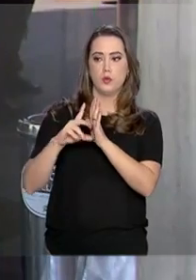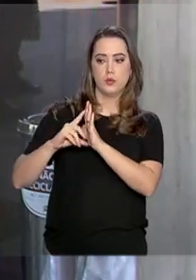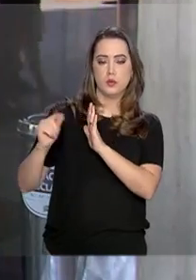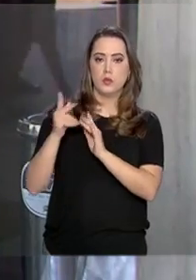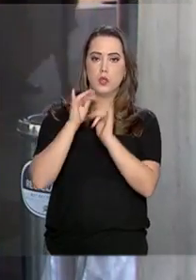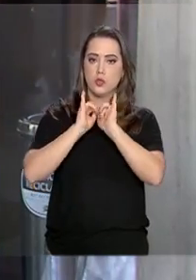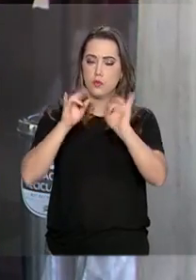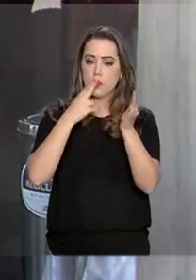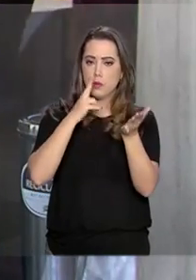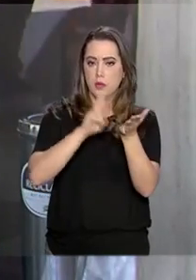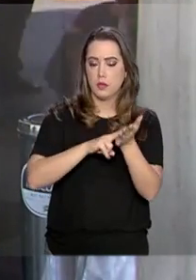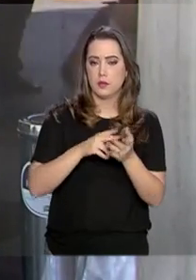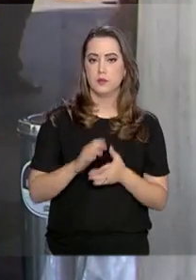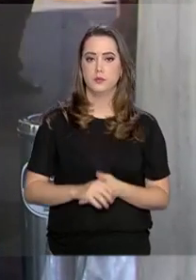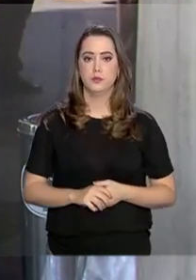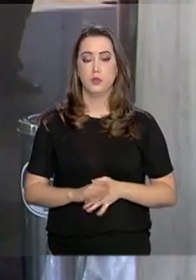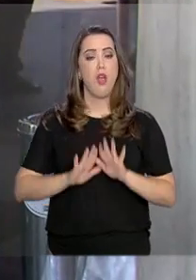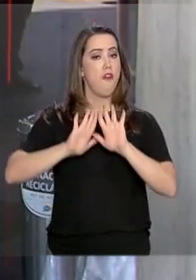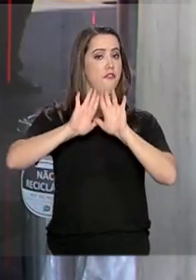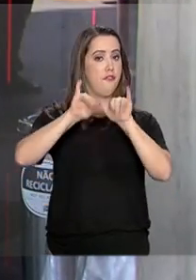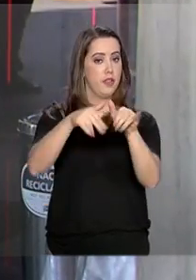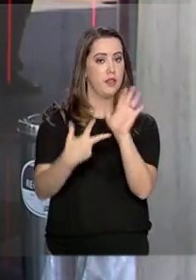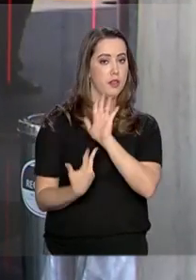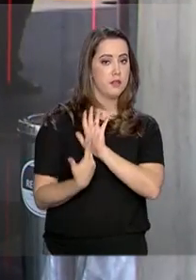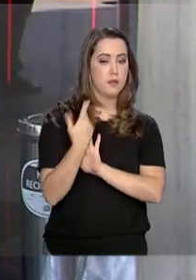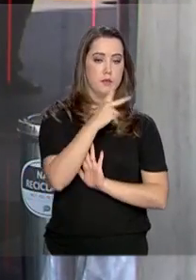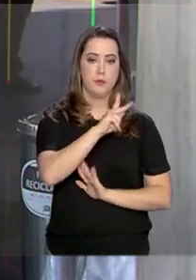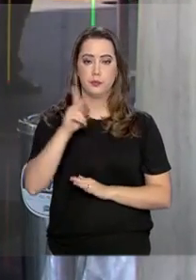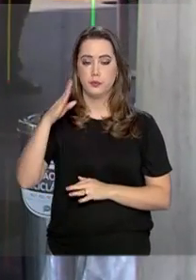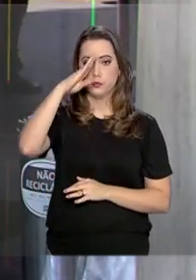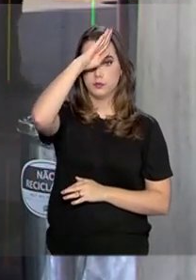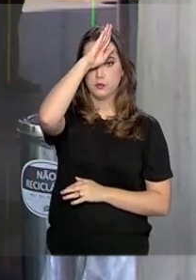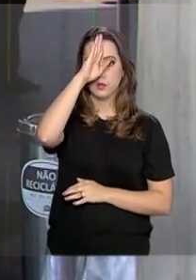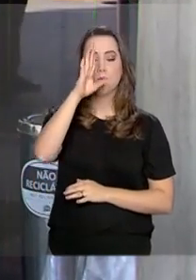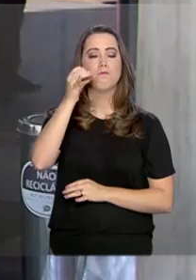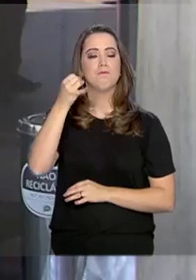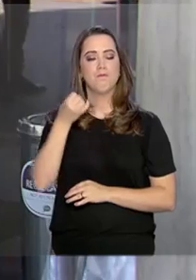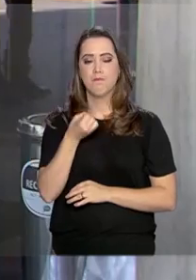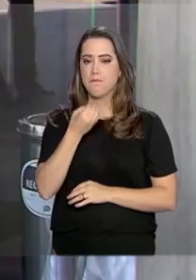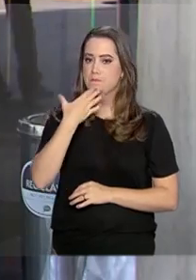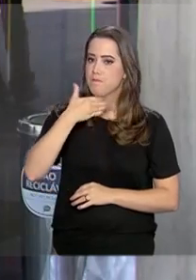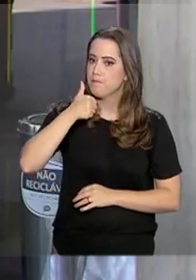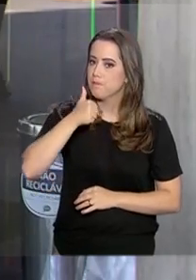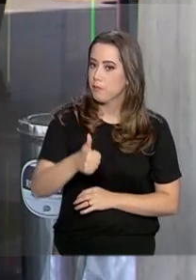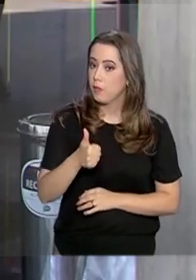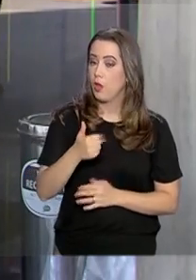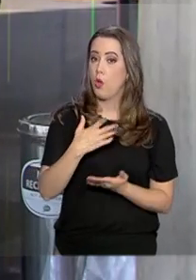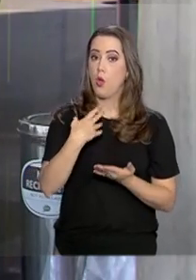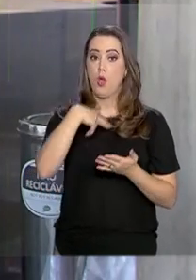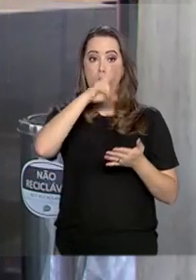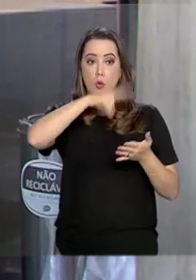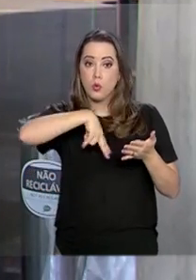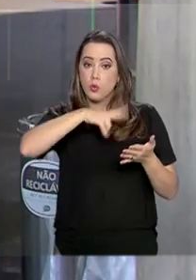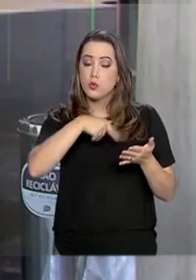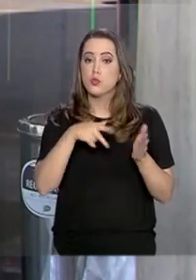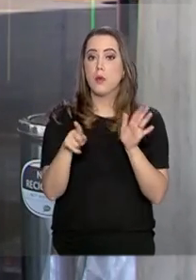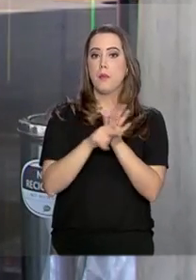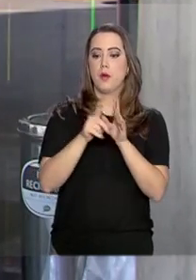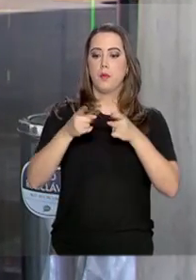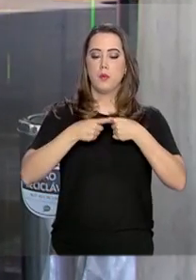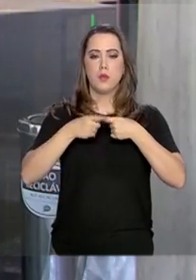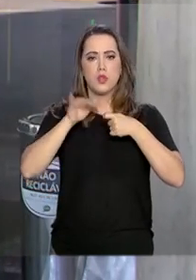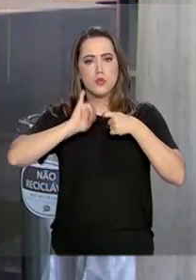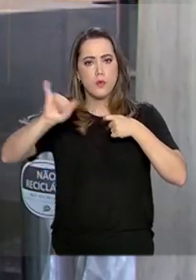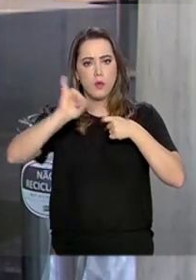a seguinte nota: fim da cirurgia do presidente Jair Bolsonaro com êxito. O boletim médico será divulgado tão logo